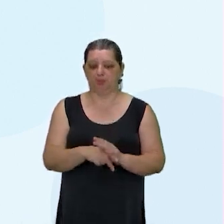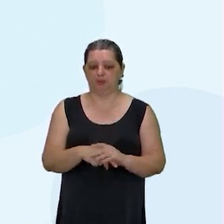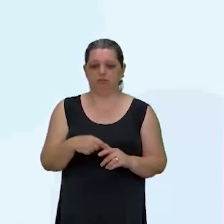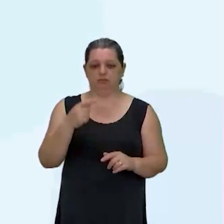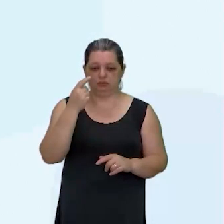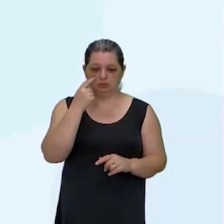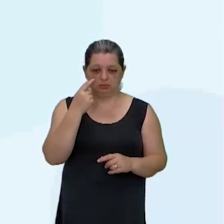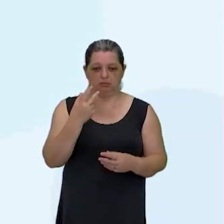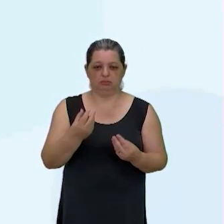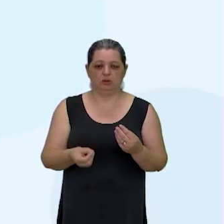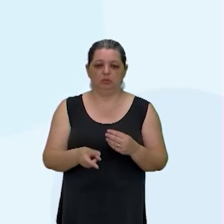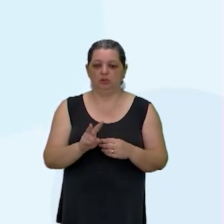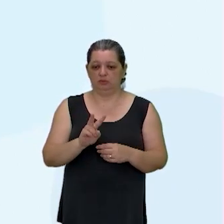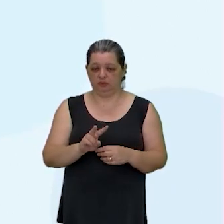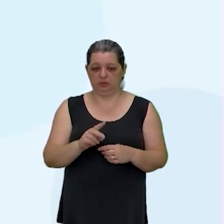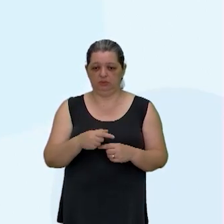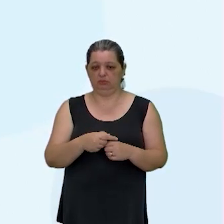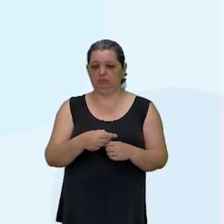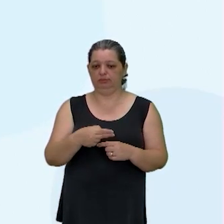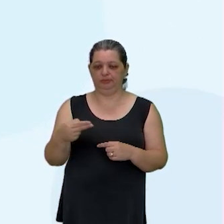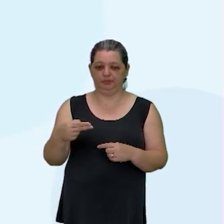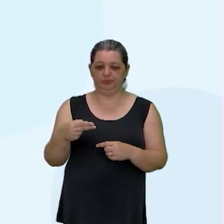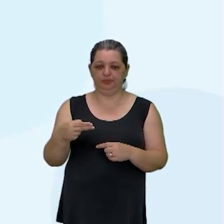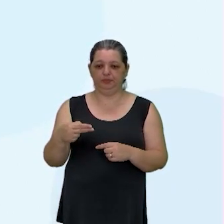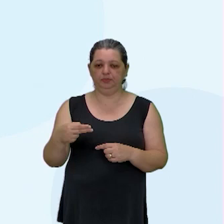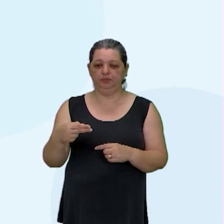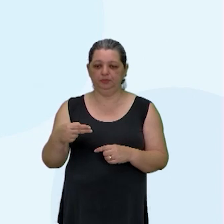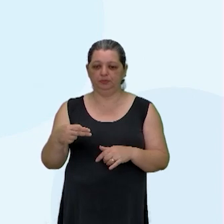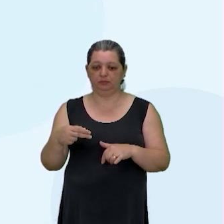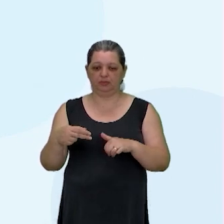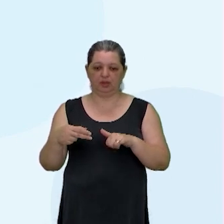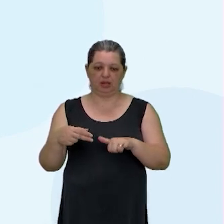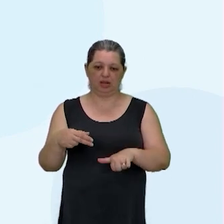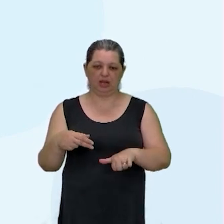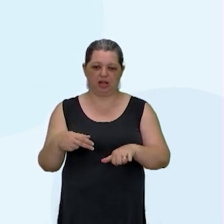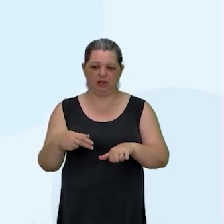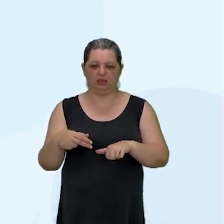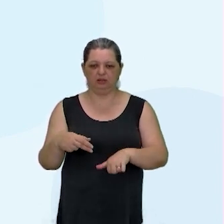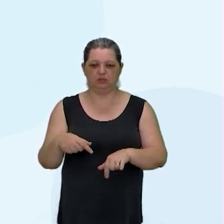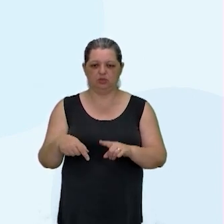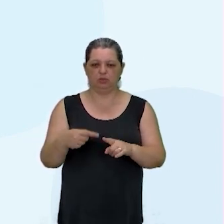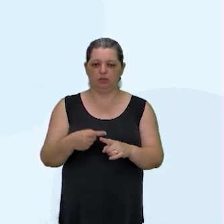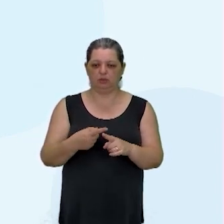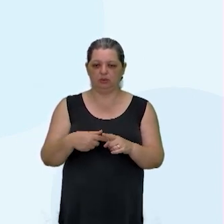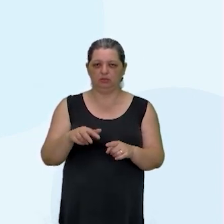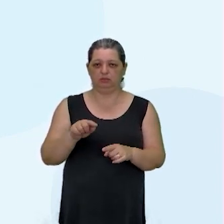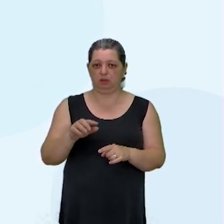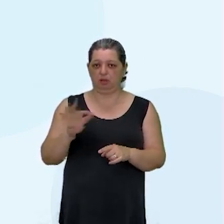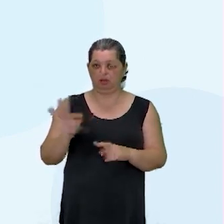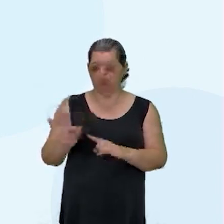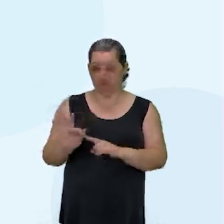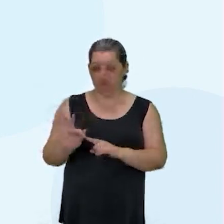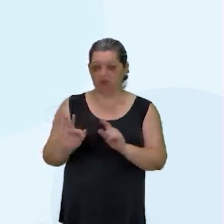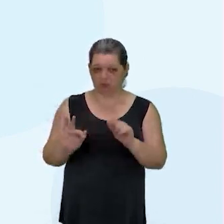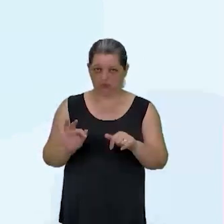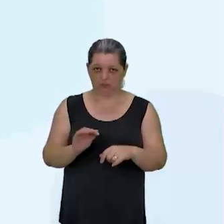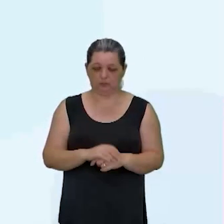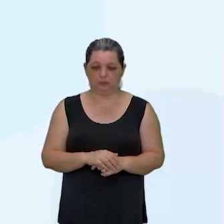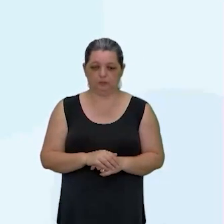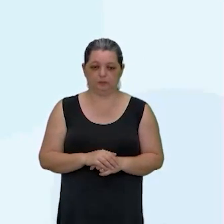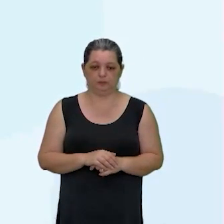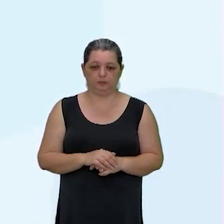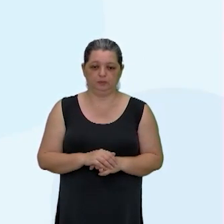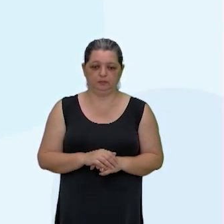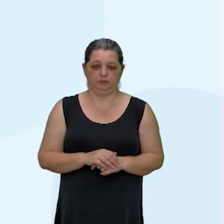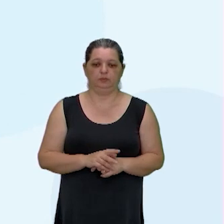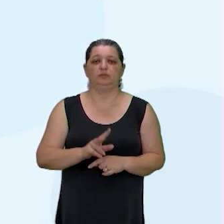da ondulatória movimento aí da ondulatória da propagação das ondas no meio material aí né